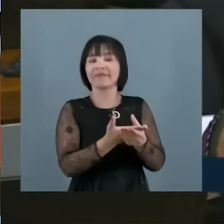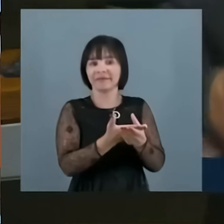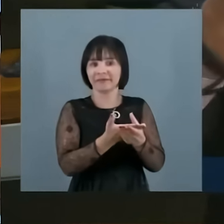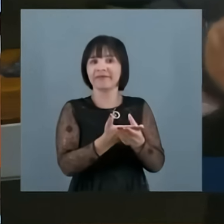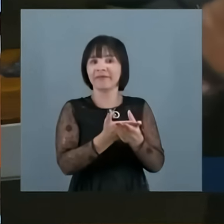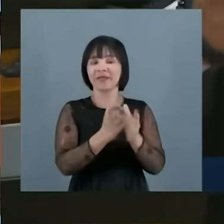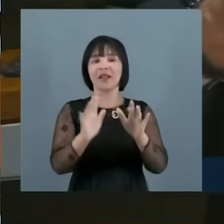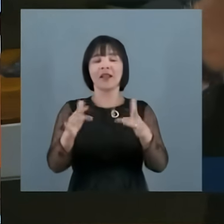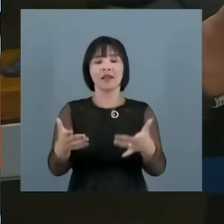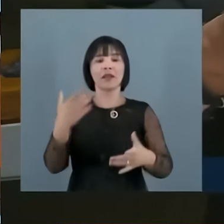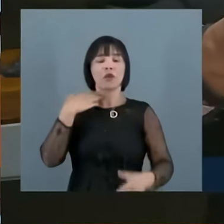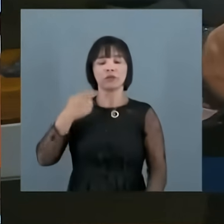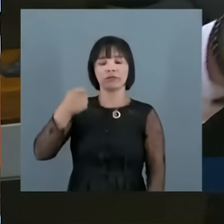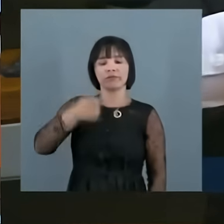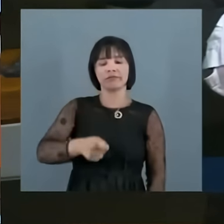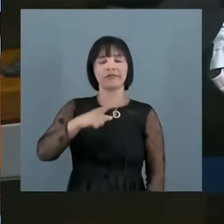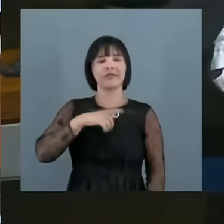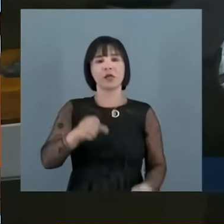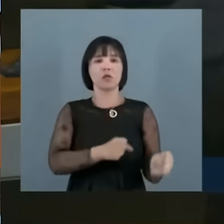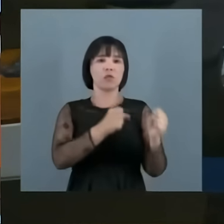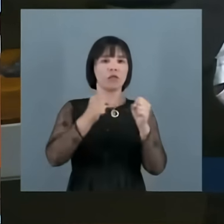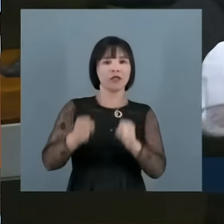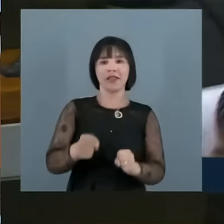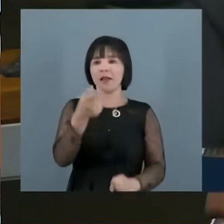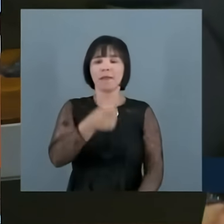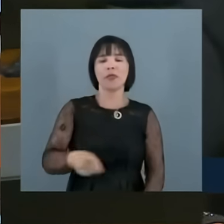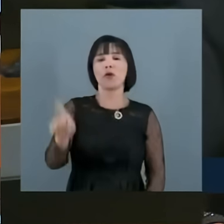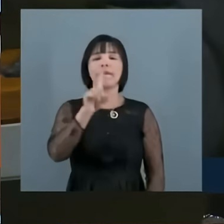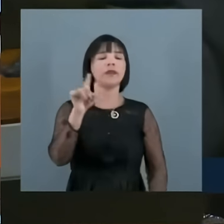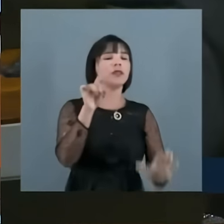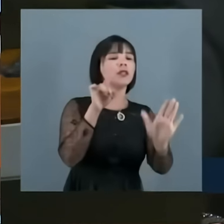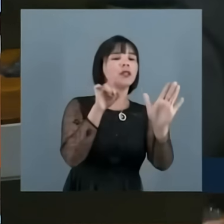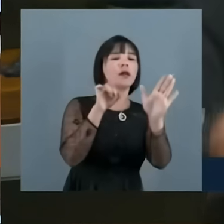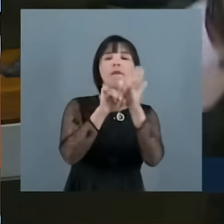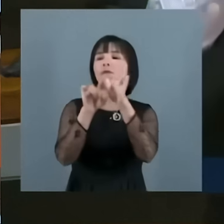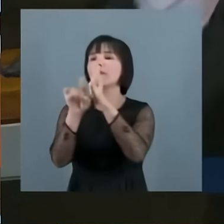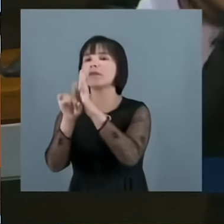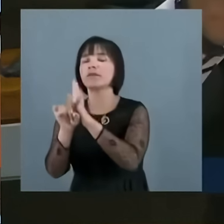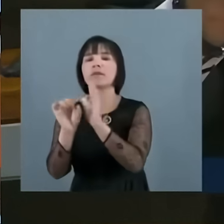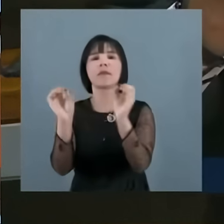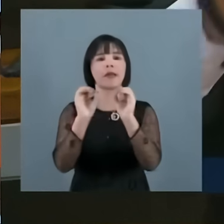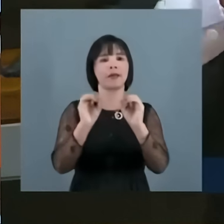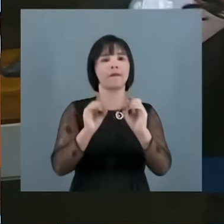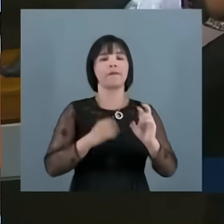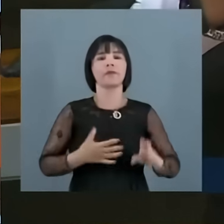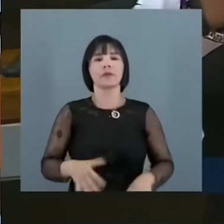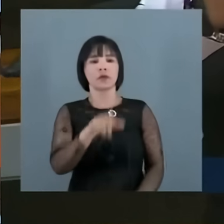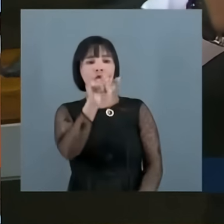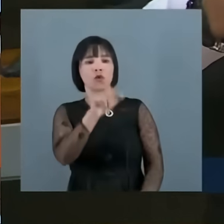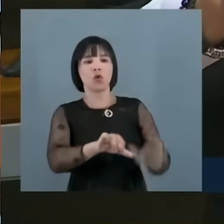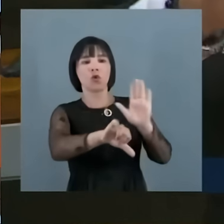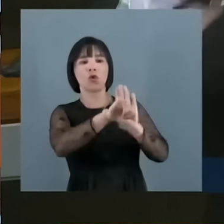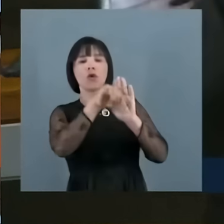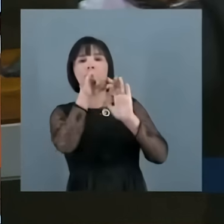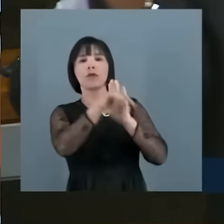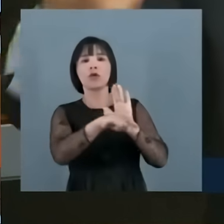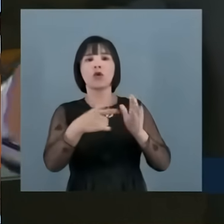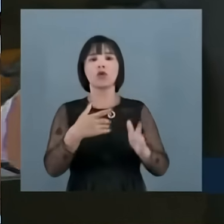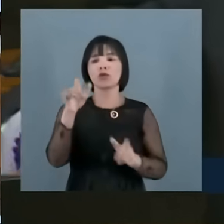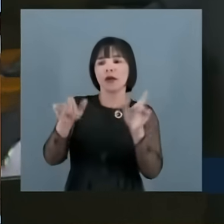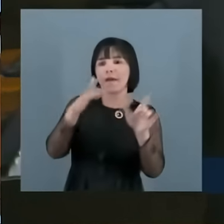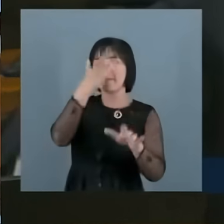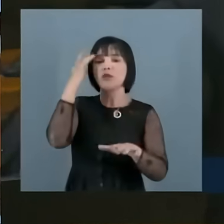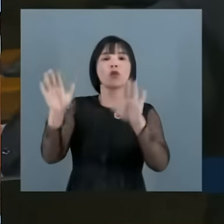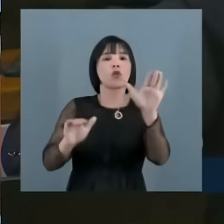Então, Vossa Excelência tem poder, não precisa consultar. O réu, o bandido, aquele que